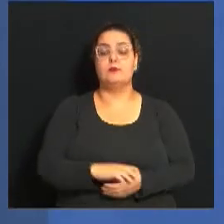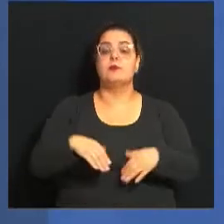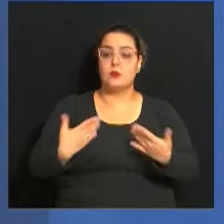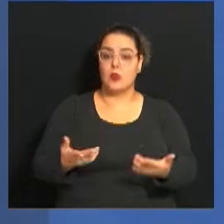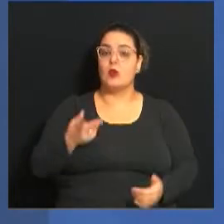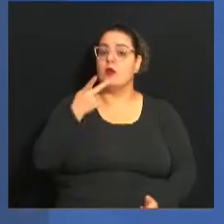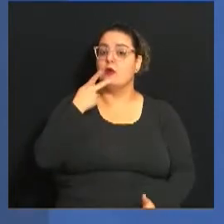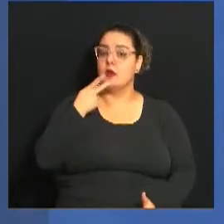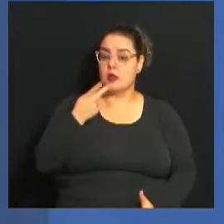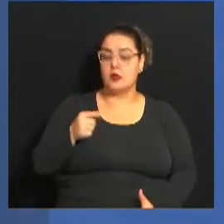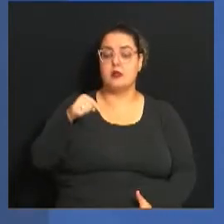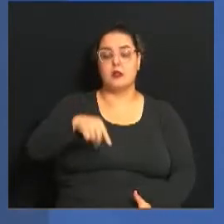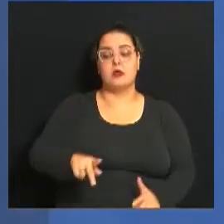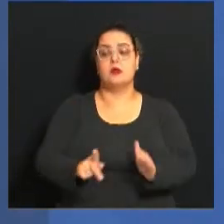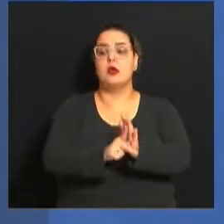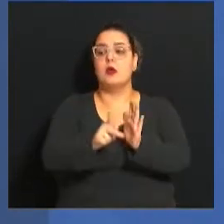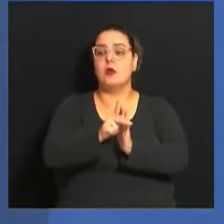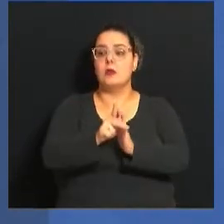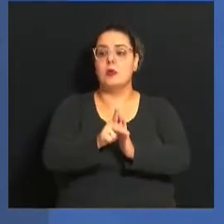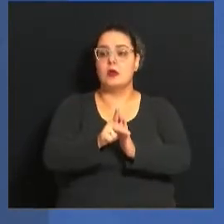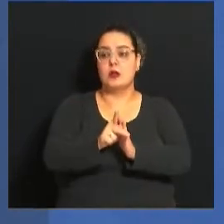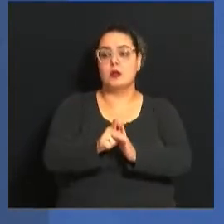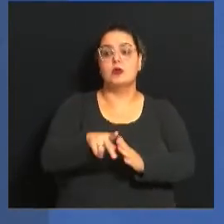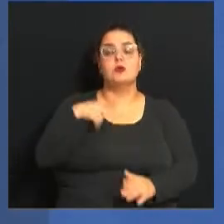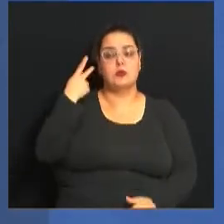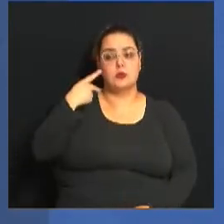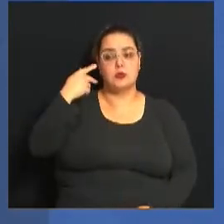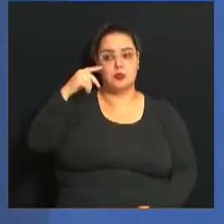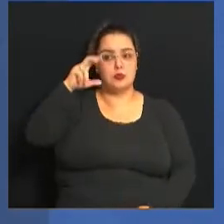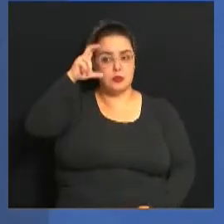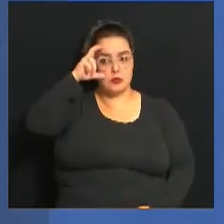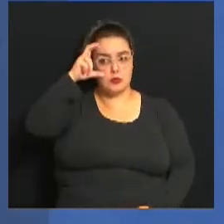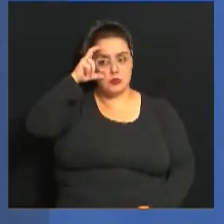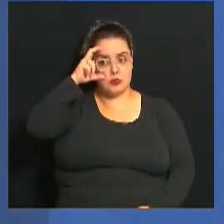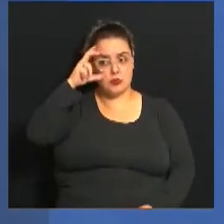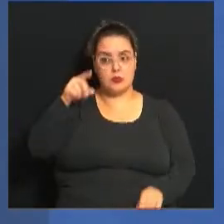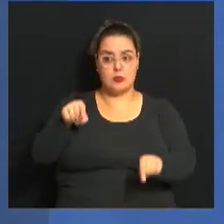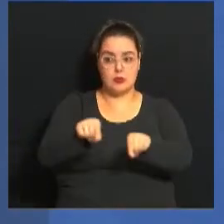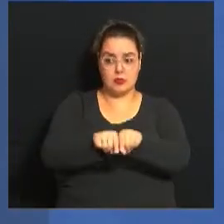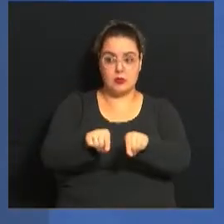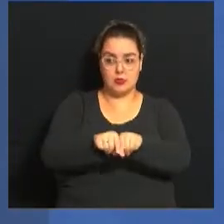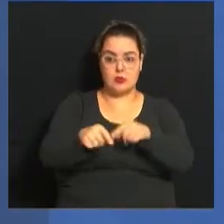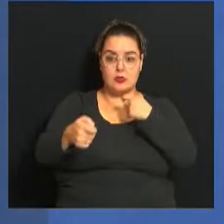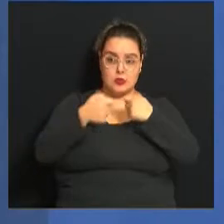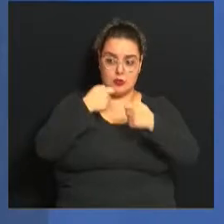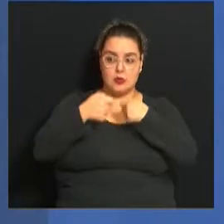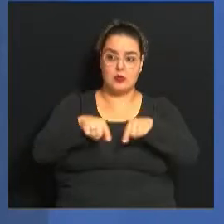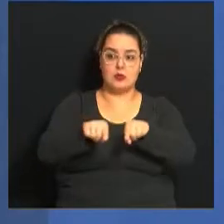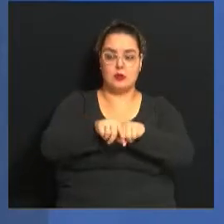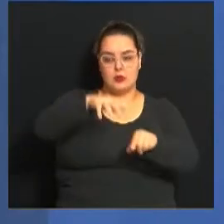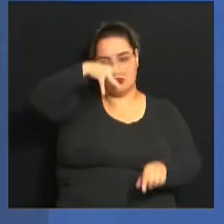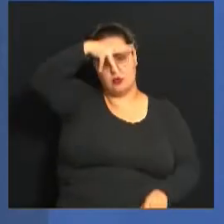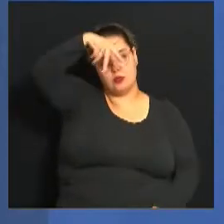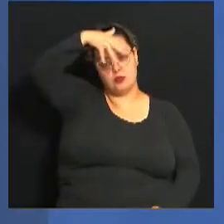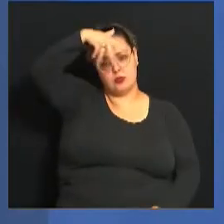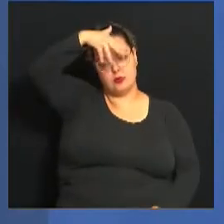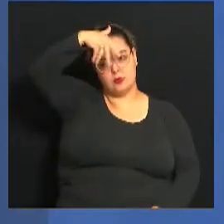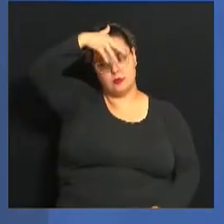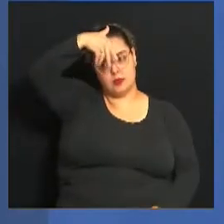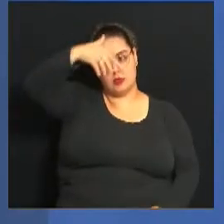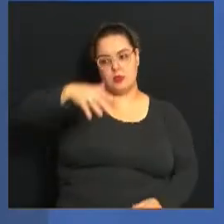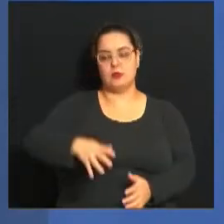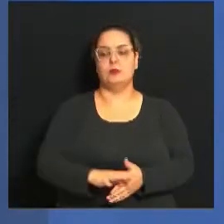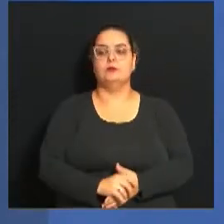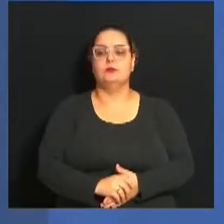esse projeto de lei é de autoria dos vereadores Carlinhos Camelô, que concedeu a entrevista, e também do vereador Rodrigo da Farmadic.